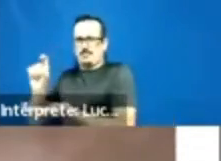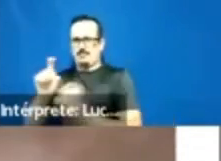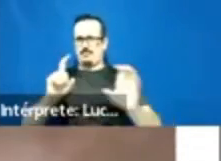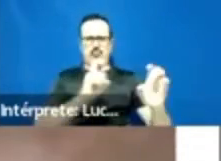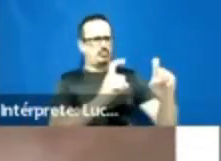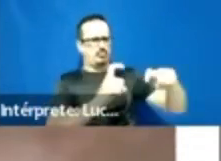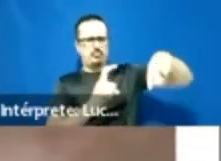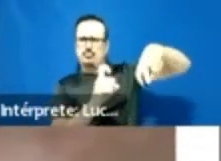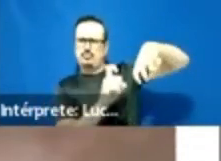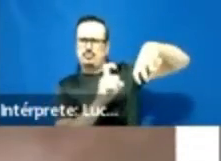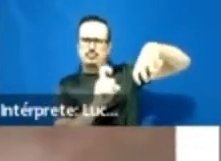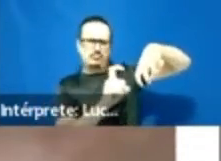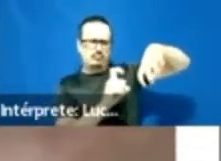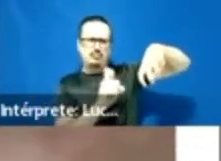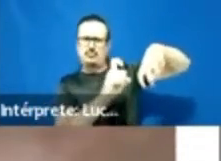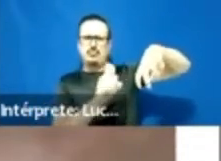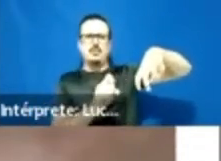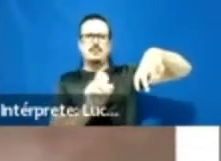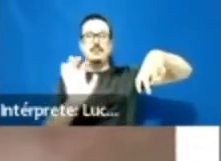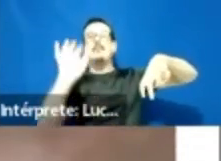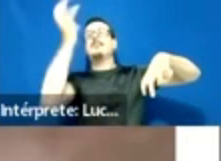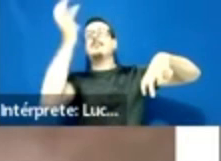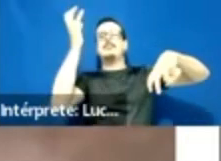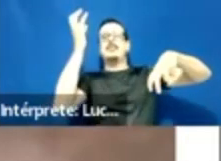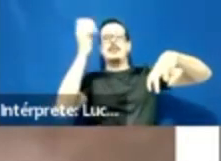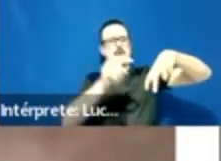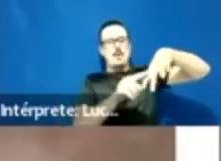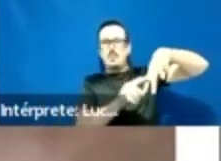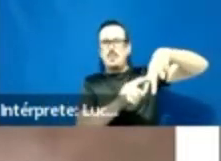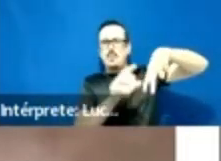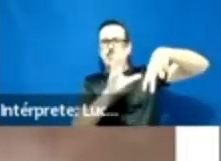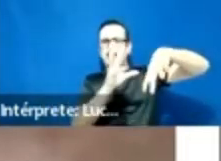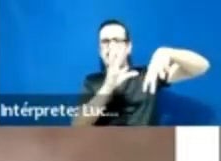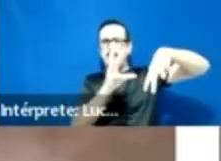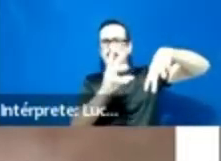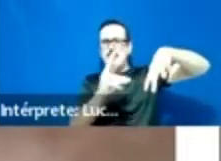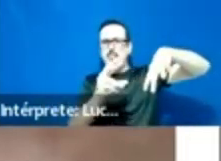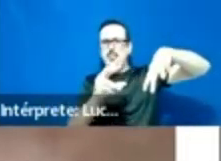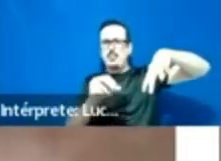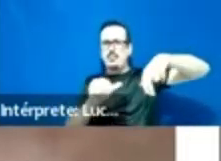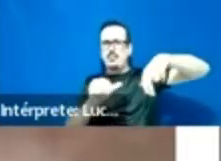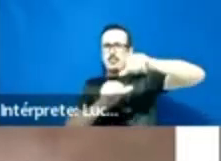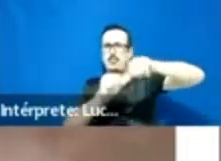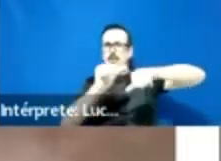direita. A melhora é extremamente significativa. E